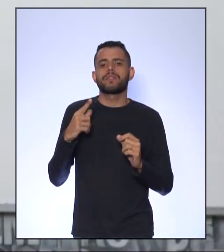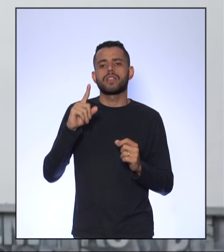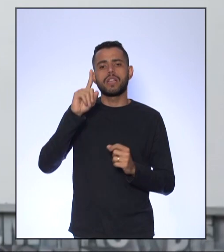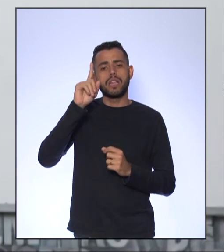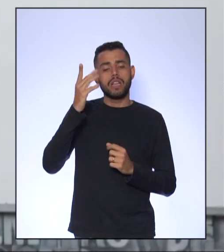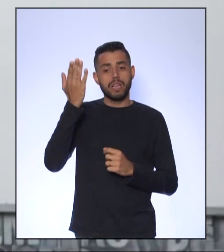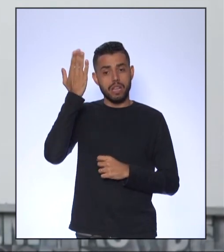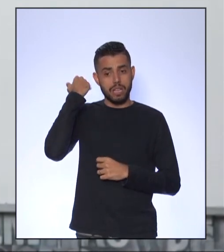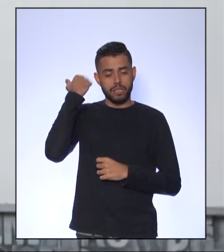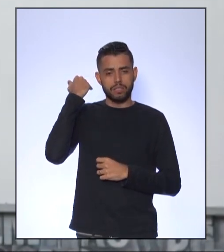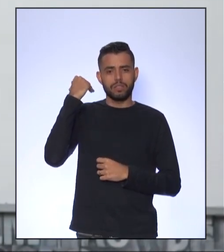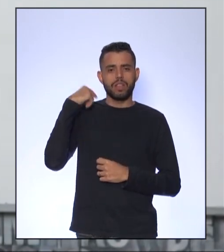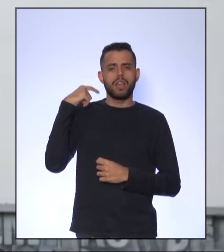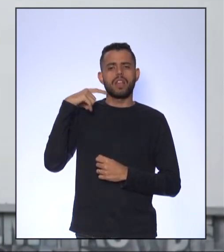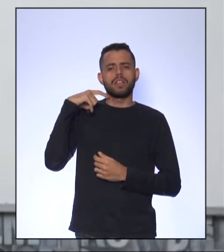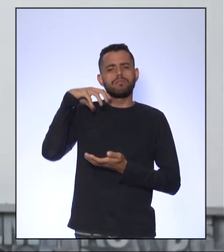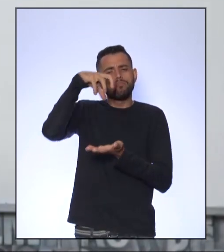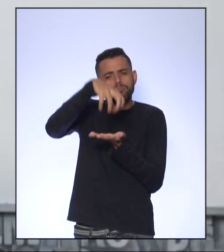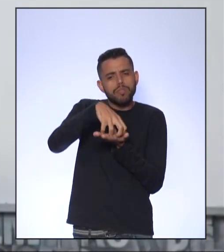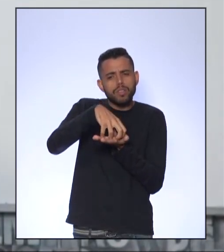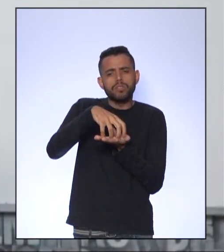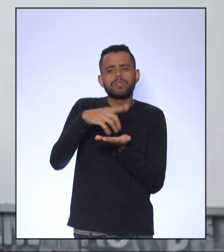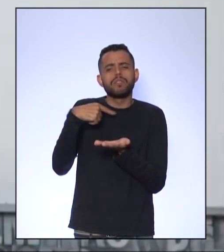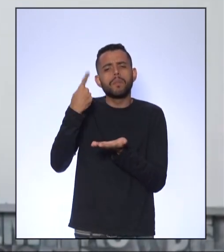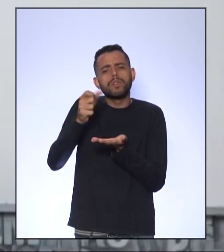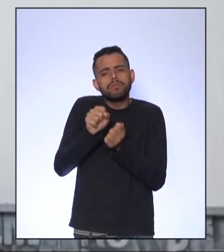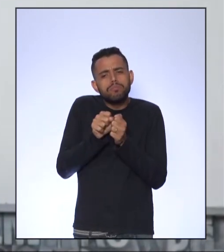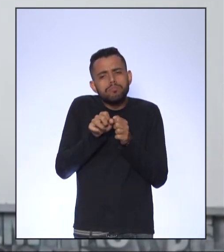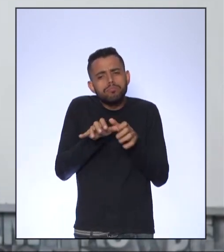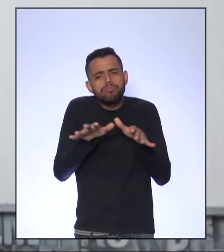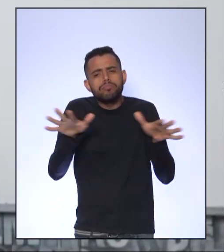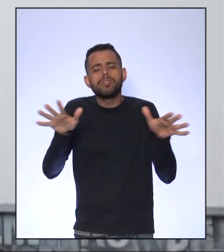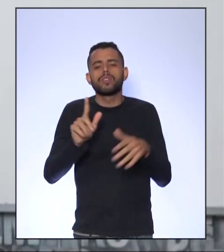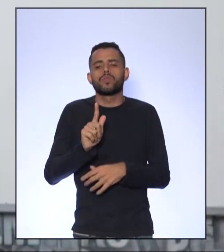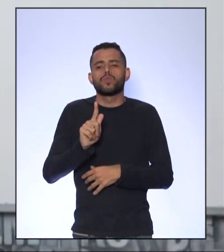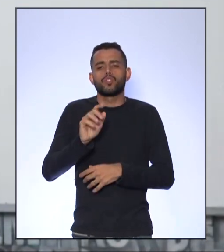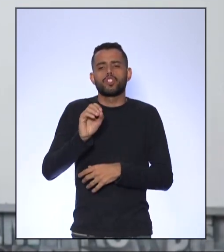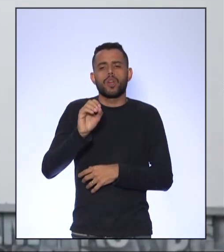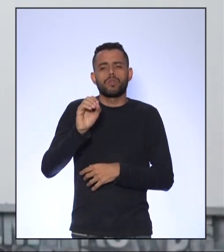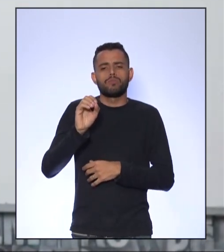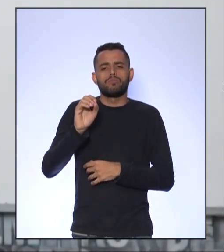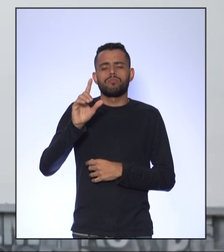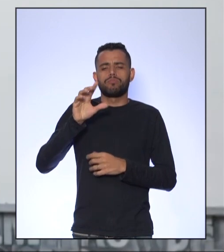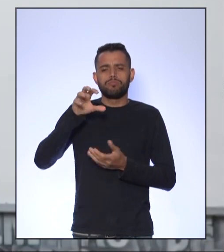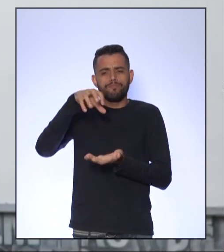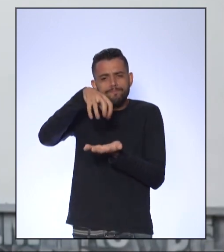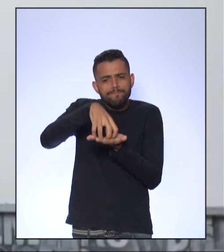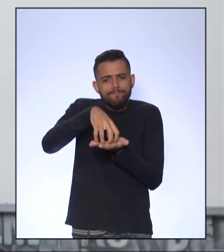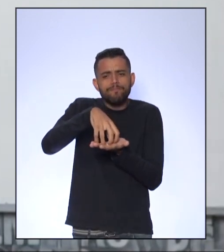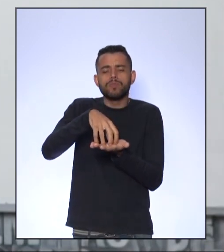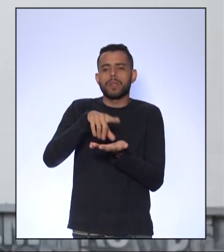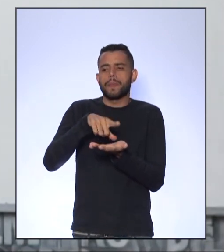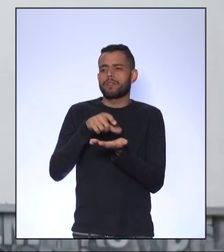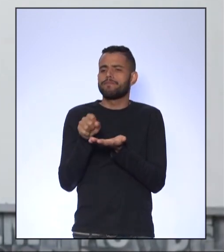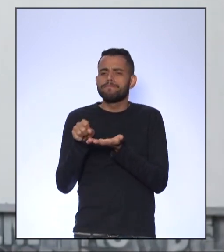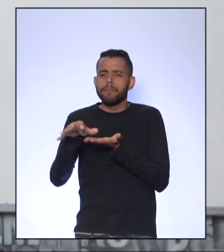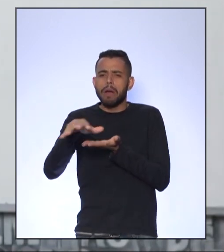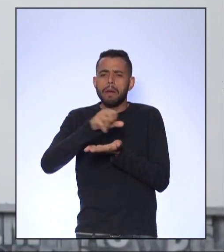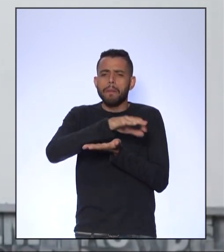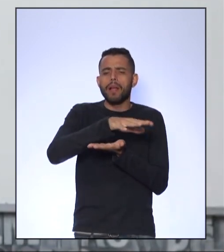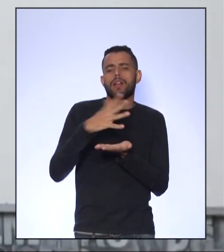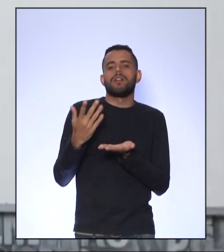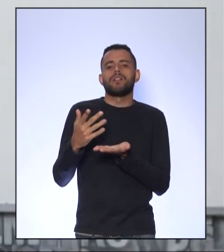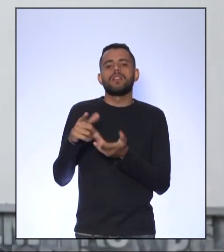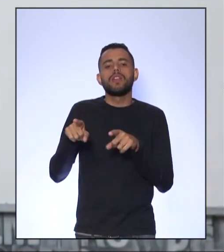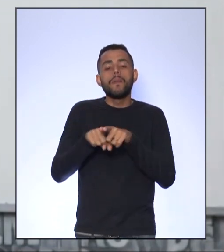para o antropocêntrico, a saída do geocentrismo para o heliocentrismo, é o elo de valorização do